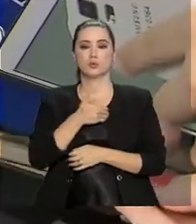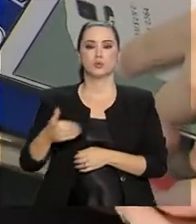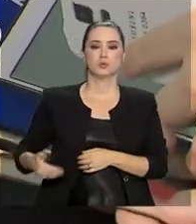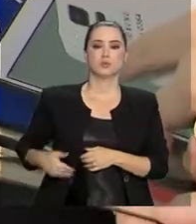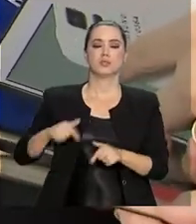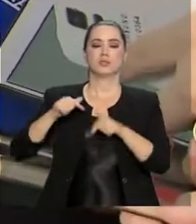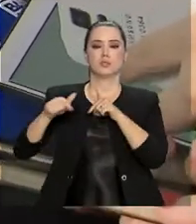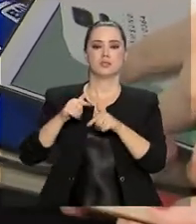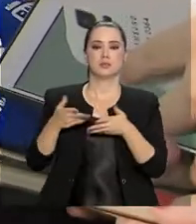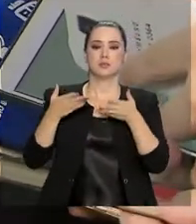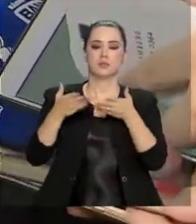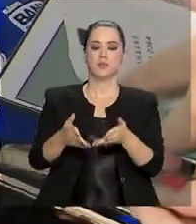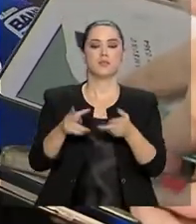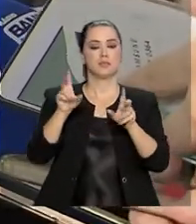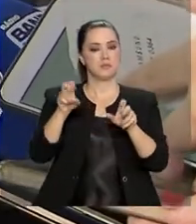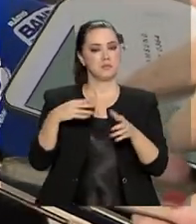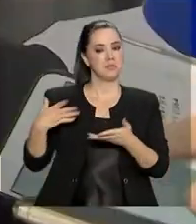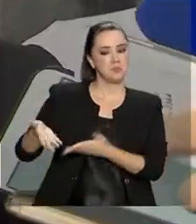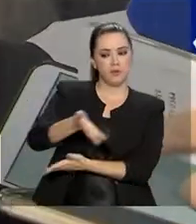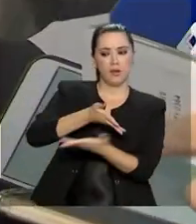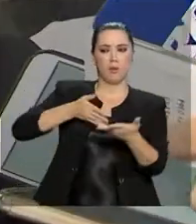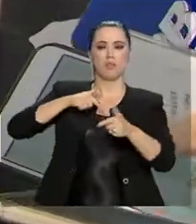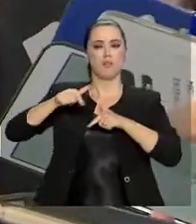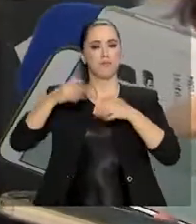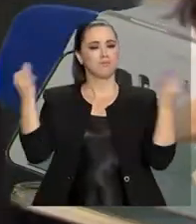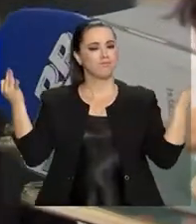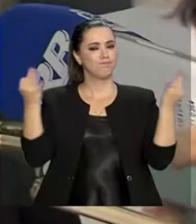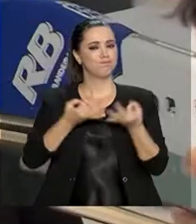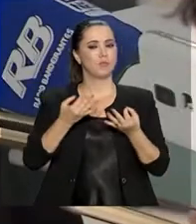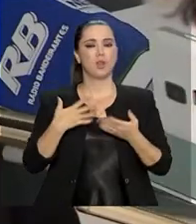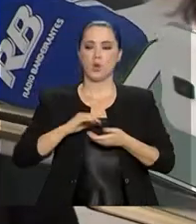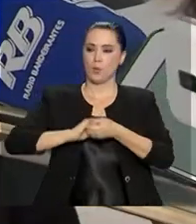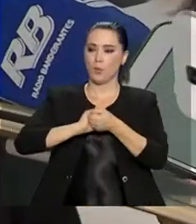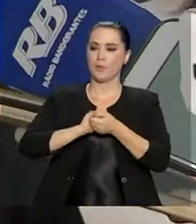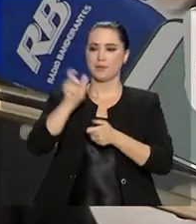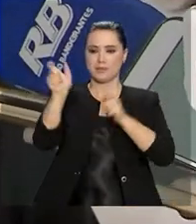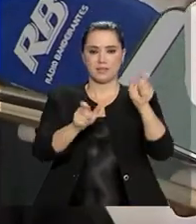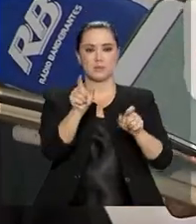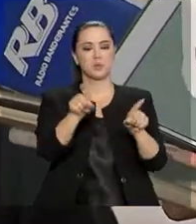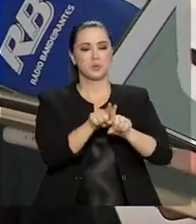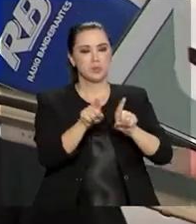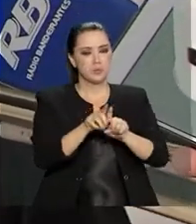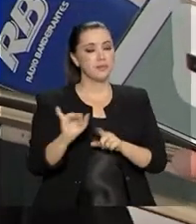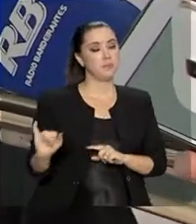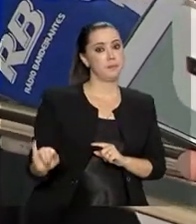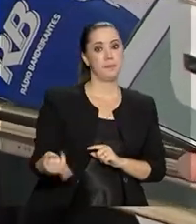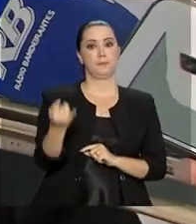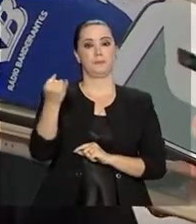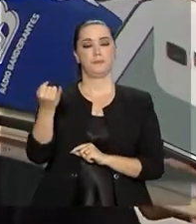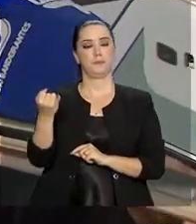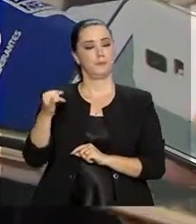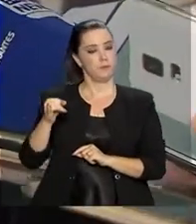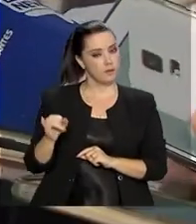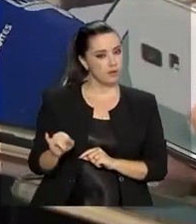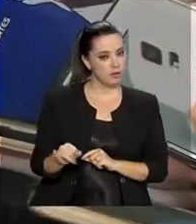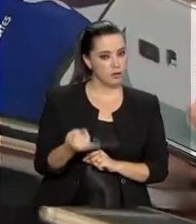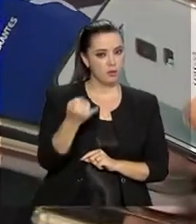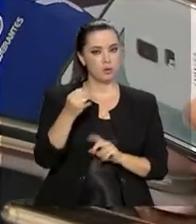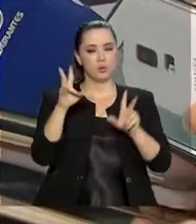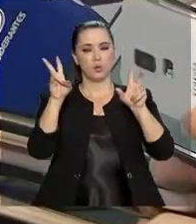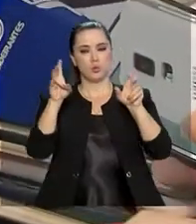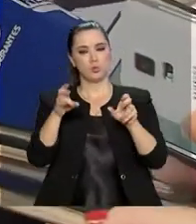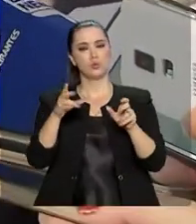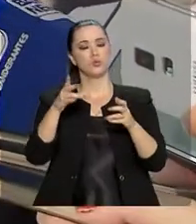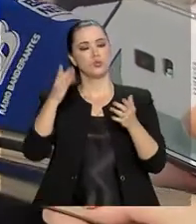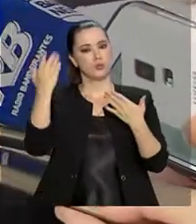nessa matéria, uma mobilização extraordinária. Eu cumprimentei os organizadores também pela oportunidade do título